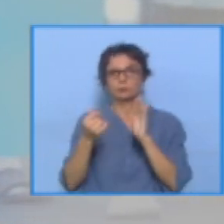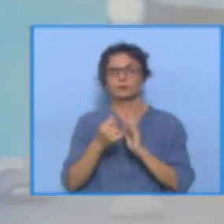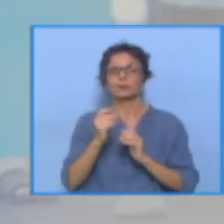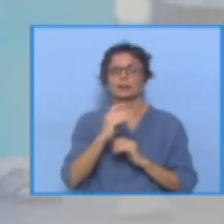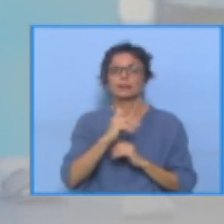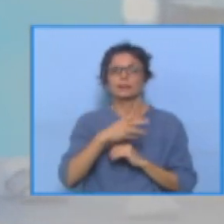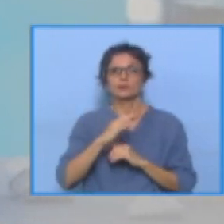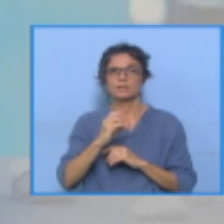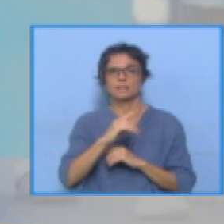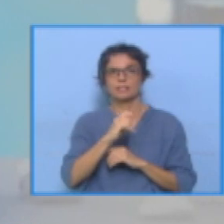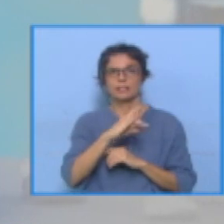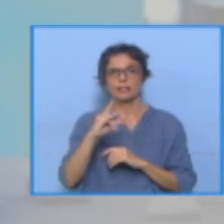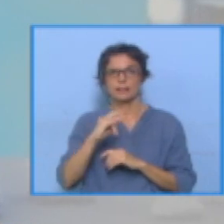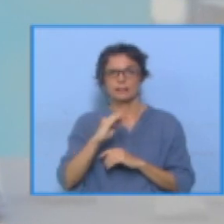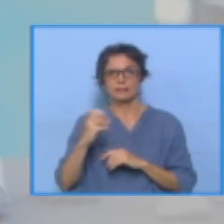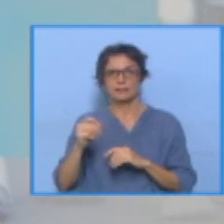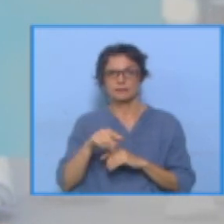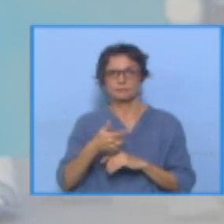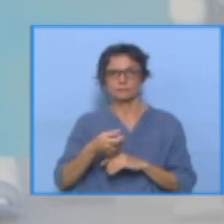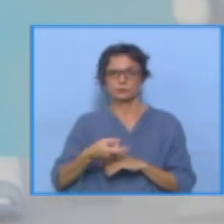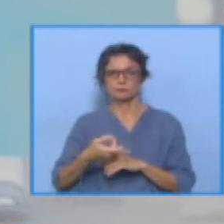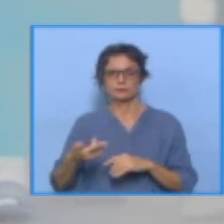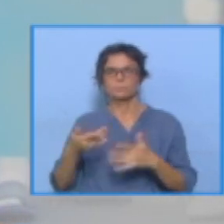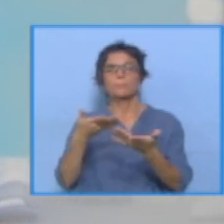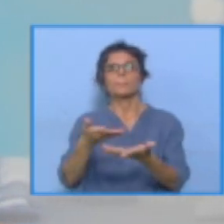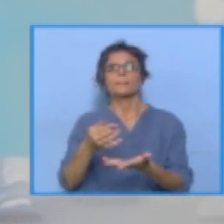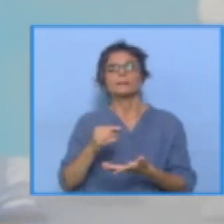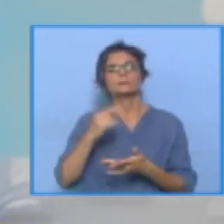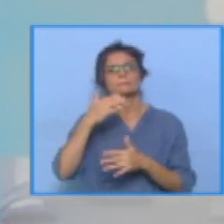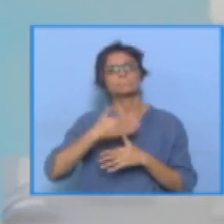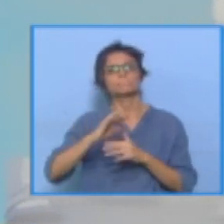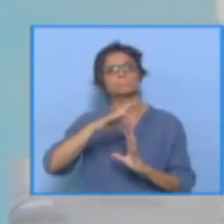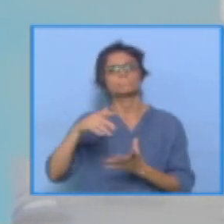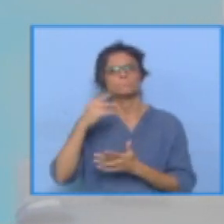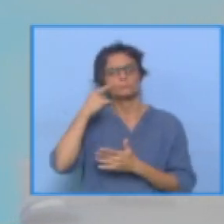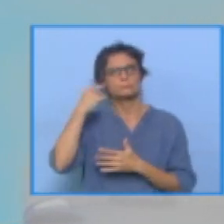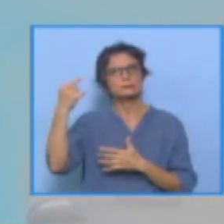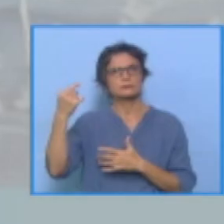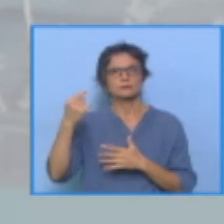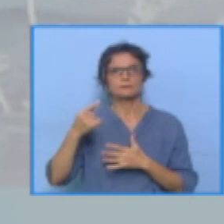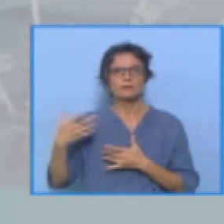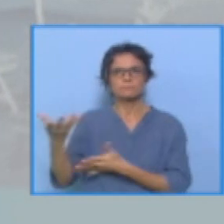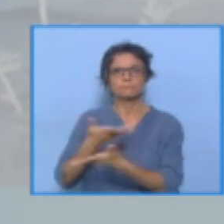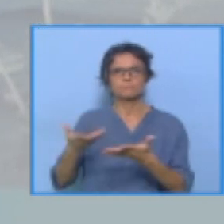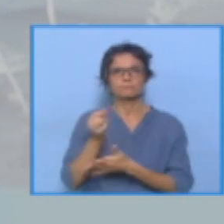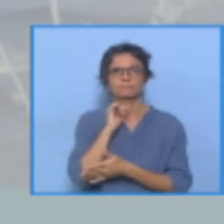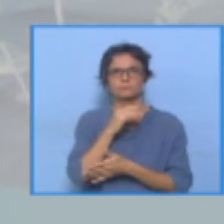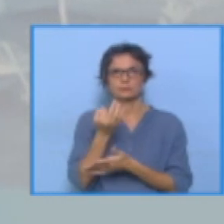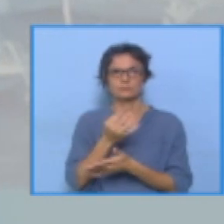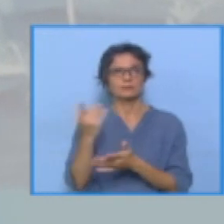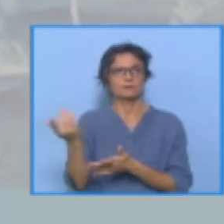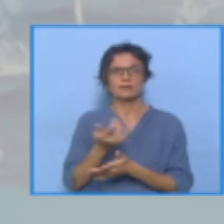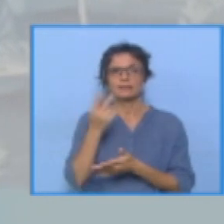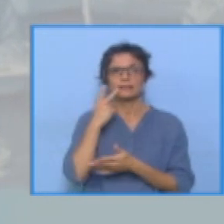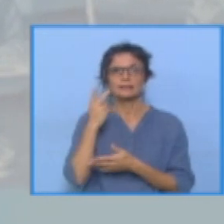agência.eclésia.pt. Falamos agora sobre a Semana Global de Ação Conjunta Partilhar a Viagem, com Filipa Abcacis, da Caritas Portuguesa. Cumprimento, muito boa tarde. Boa